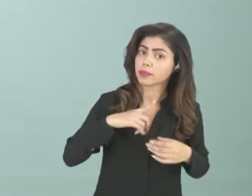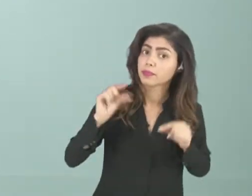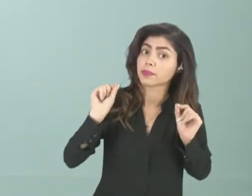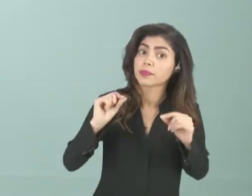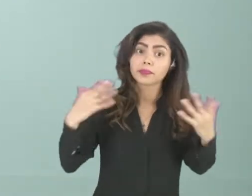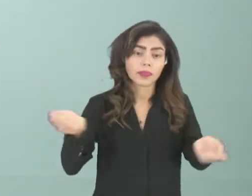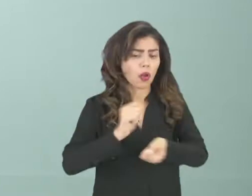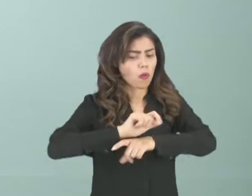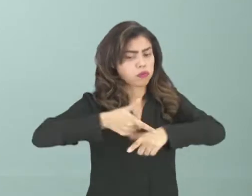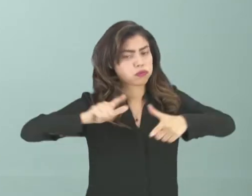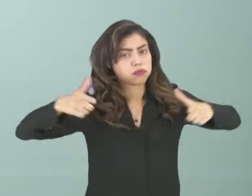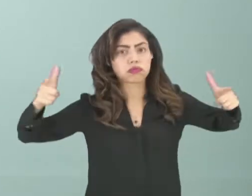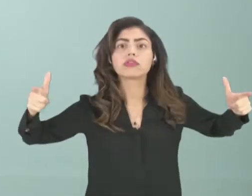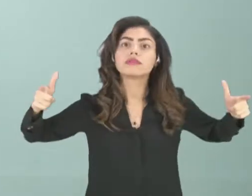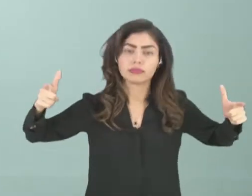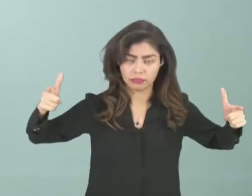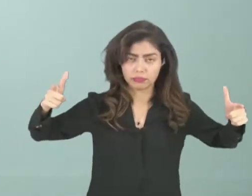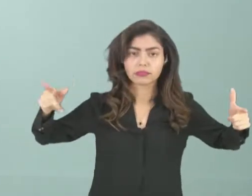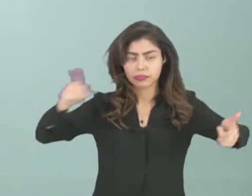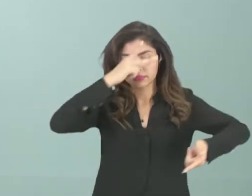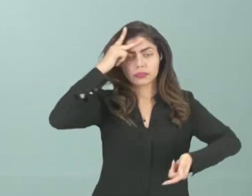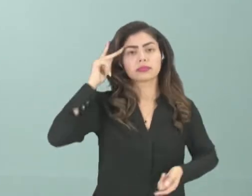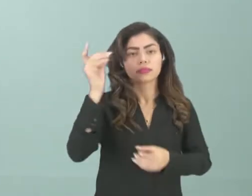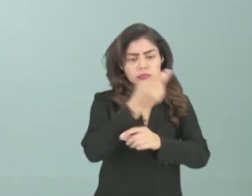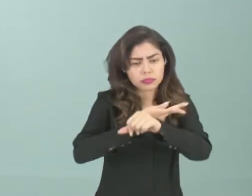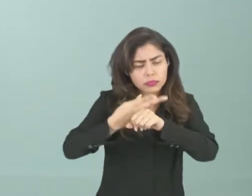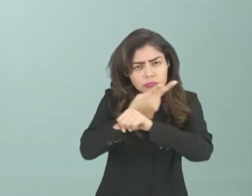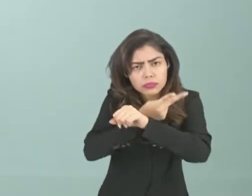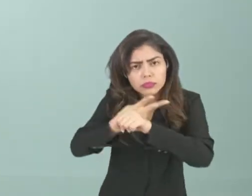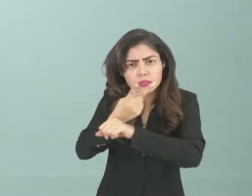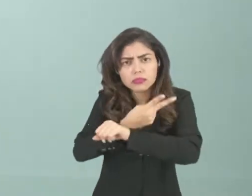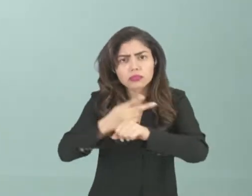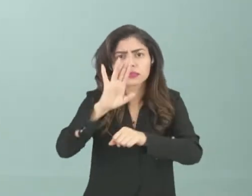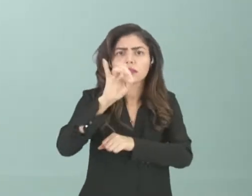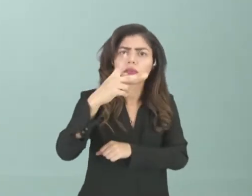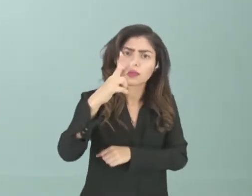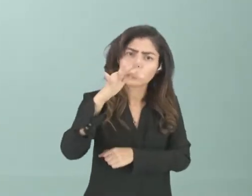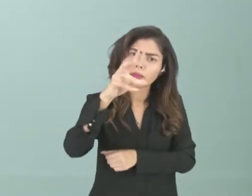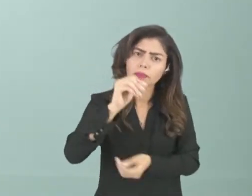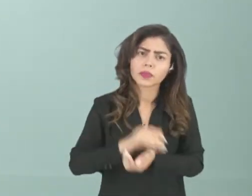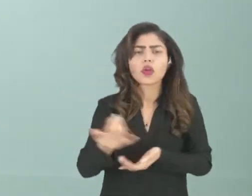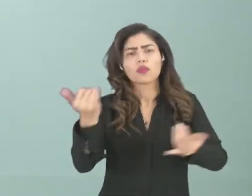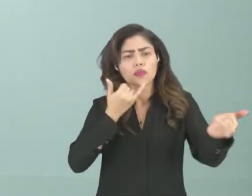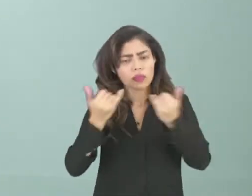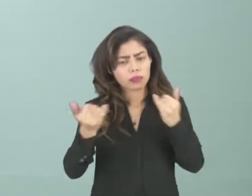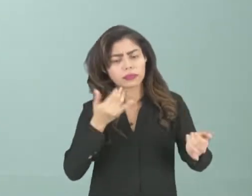a questão do subemprego, pessoas procurando emprego de formas informais,